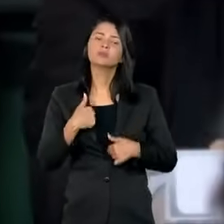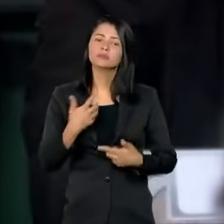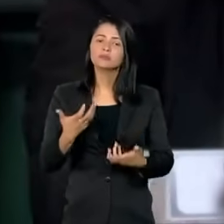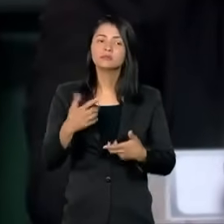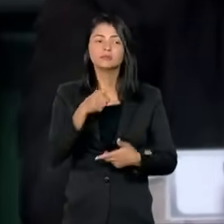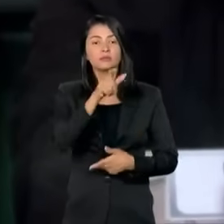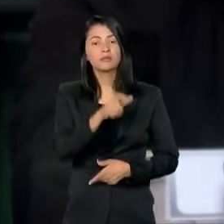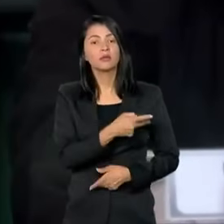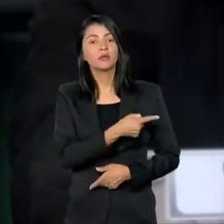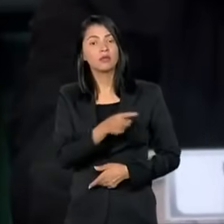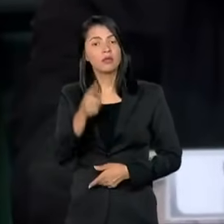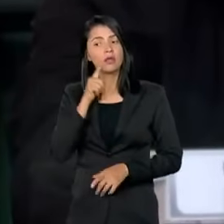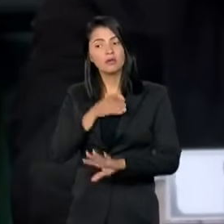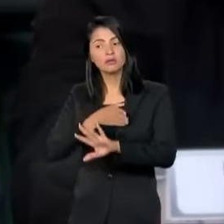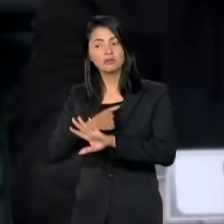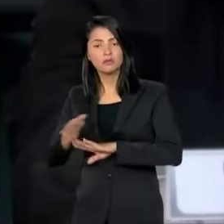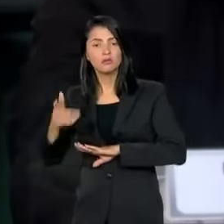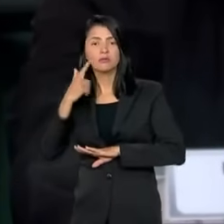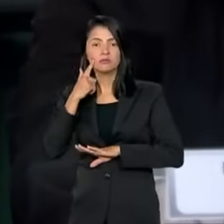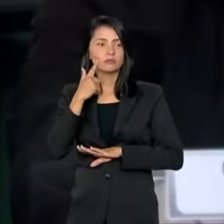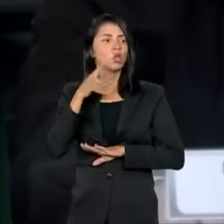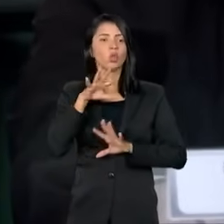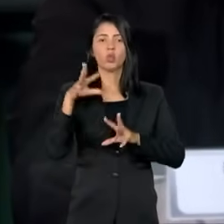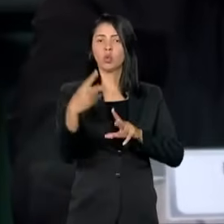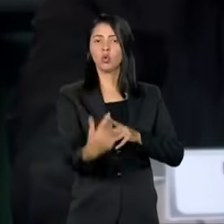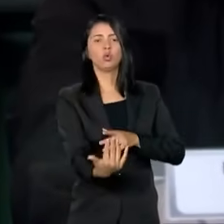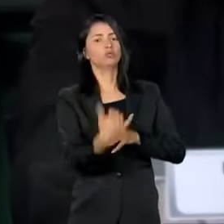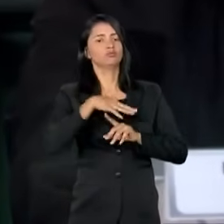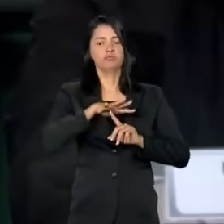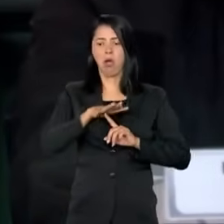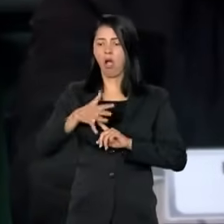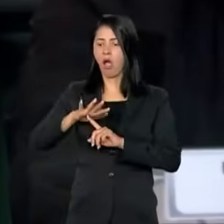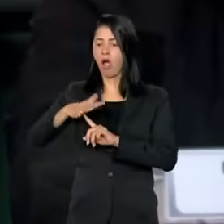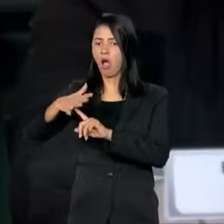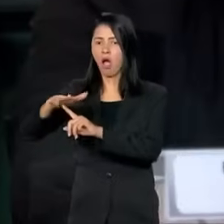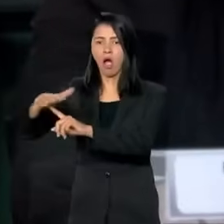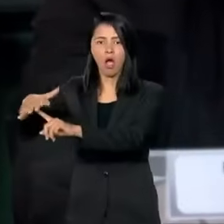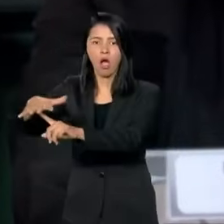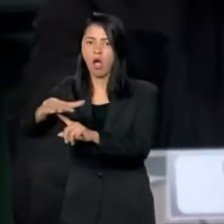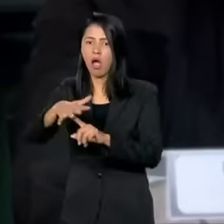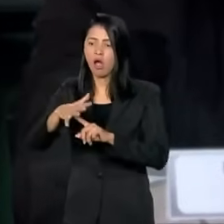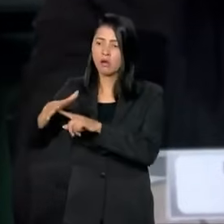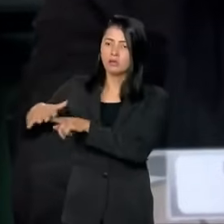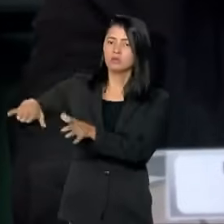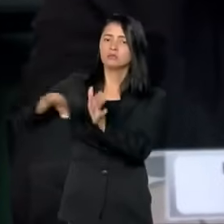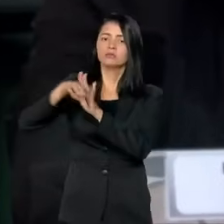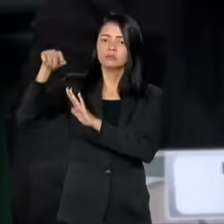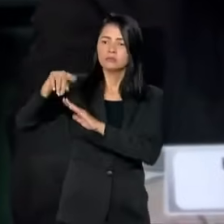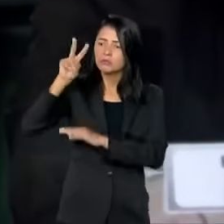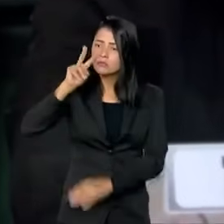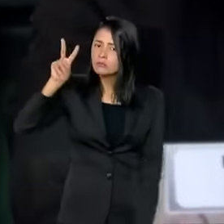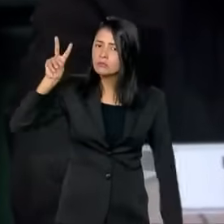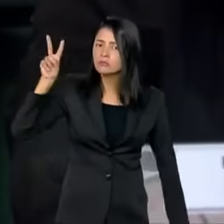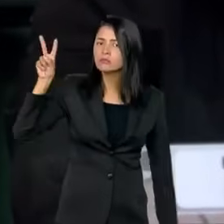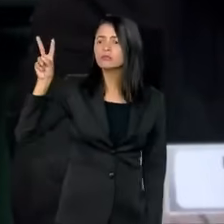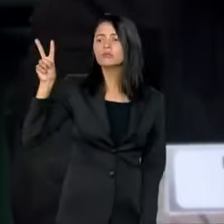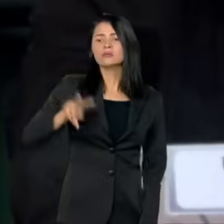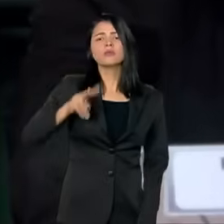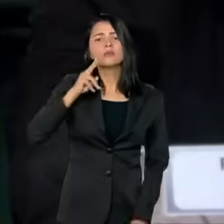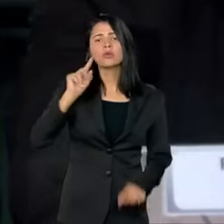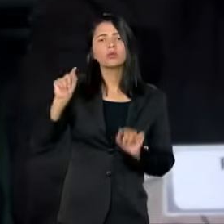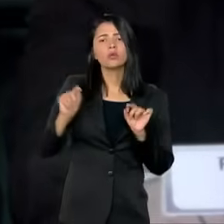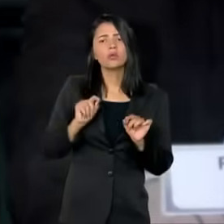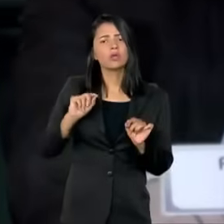eu queria que eles vissem, coloquei todos eles no meu helicóptero que eu vim para cá, que era que a gente pudesse ter uma visão um pouco